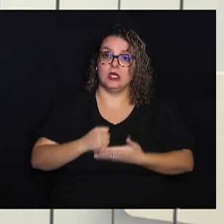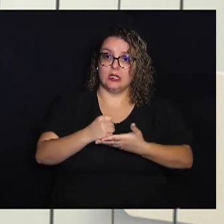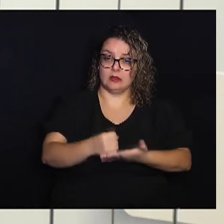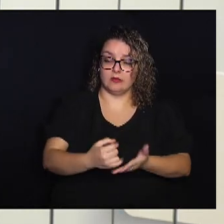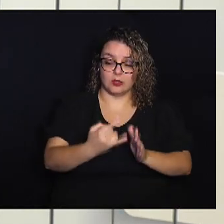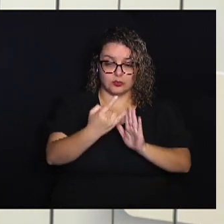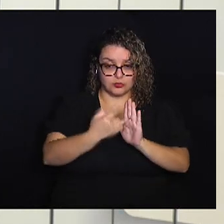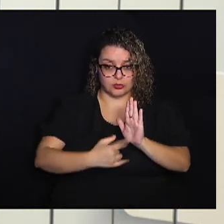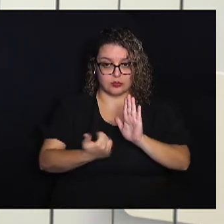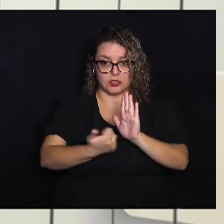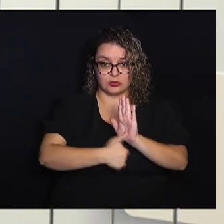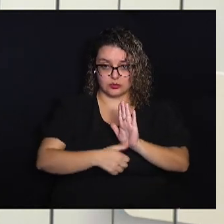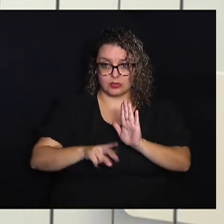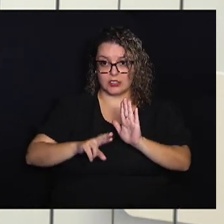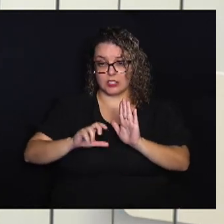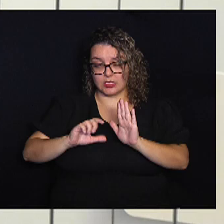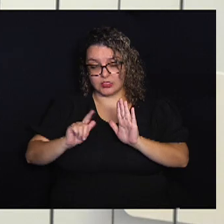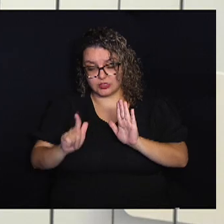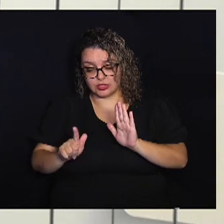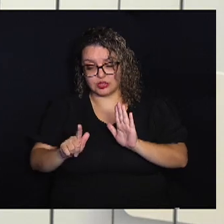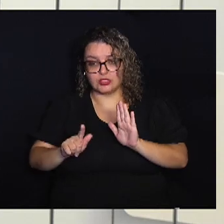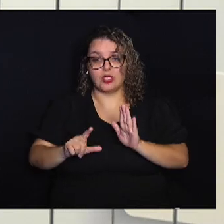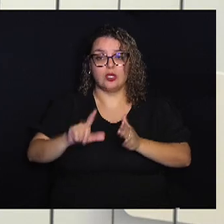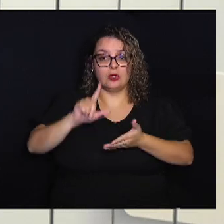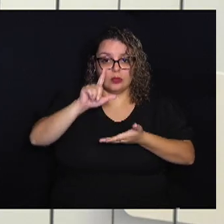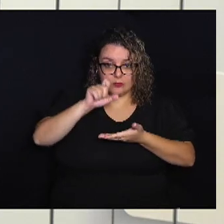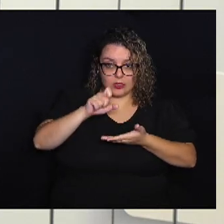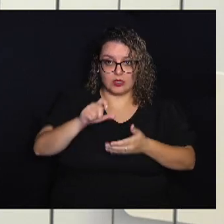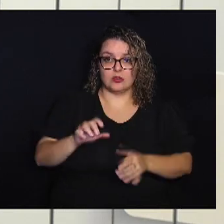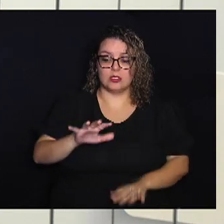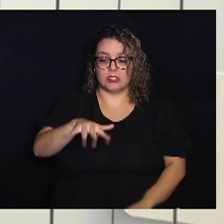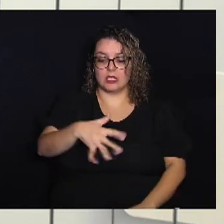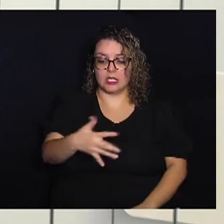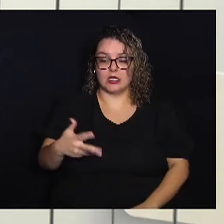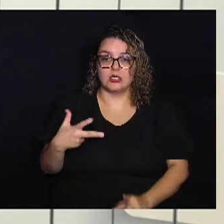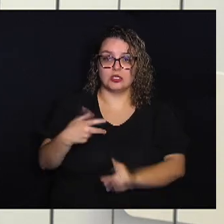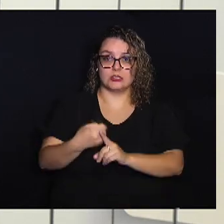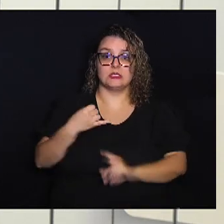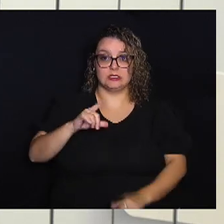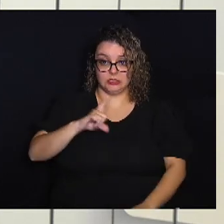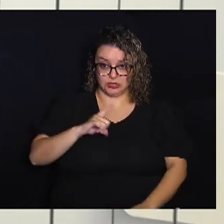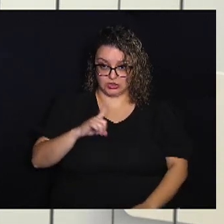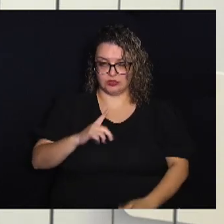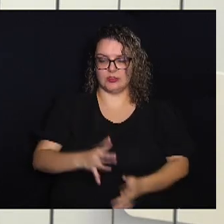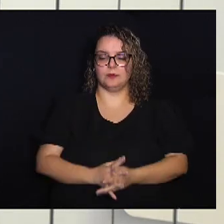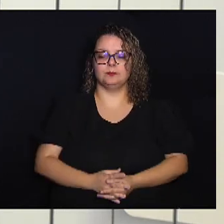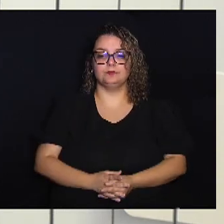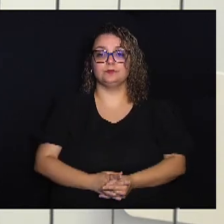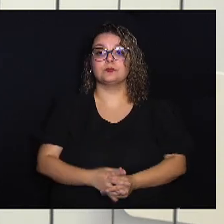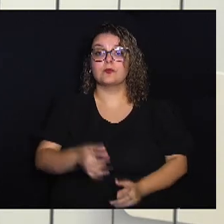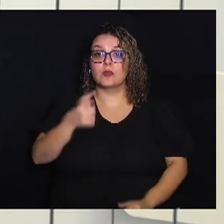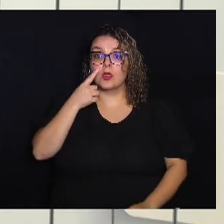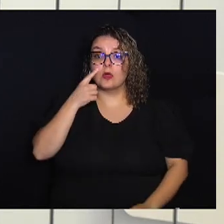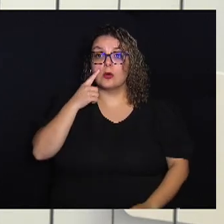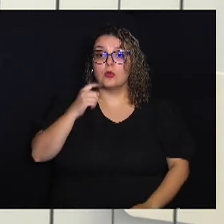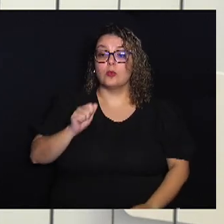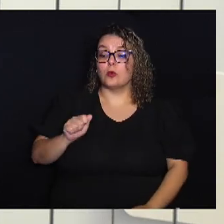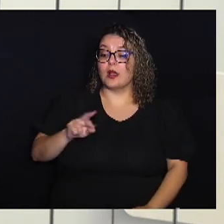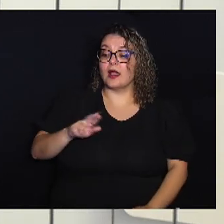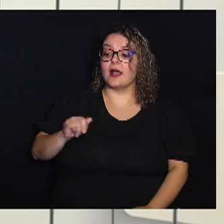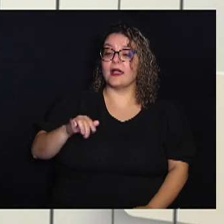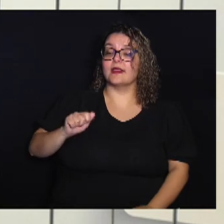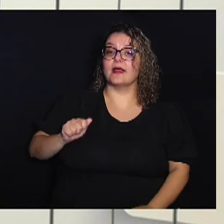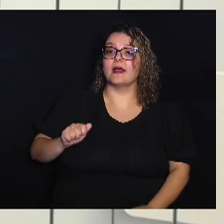documento de identidade com foto e a carteira de vacinação, se tiver. Bom, olha só, o Arraiá da Guardinha